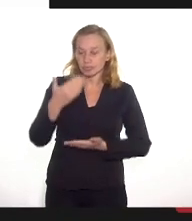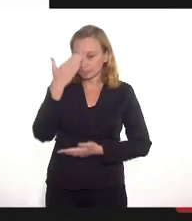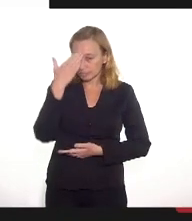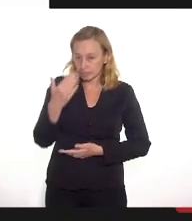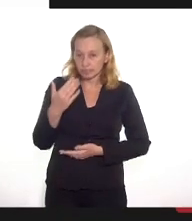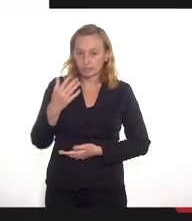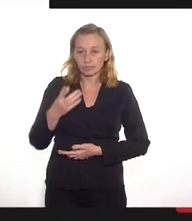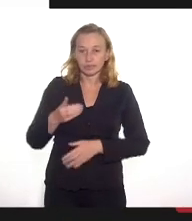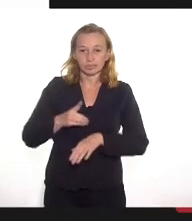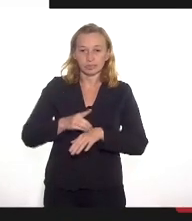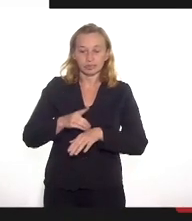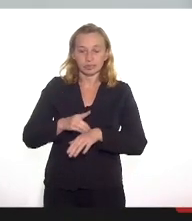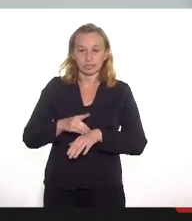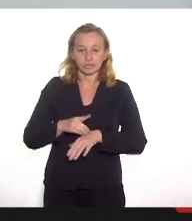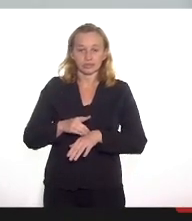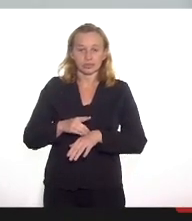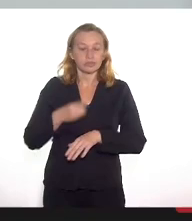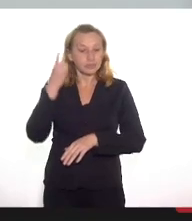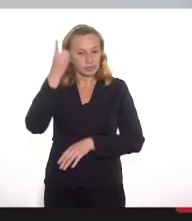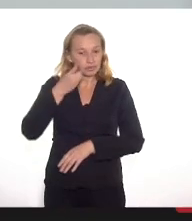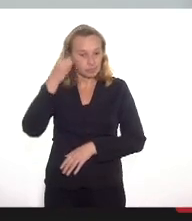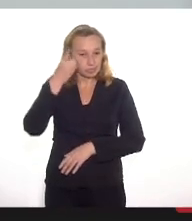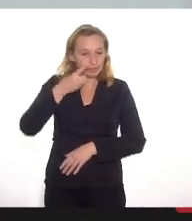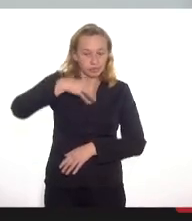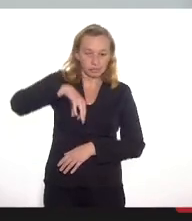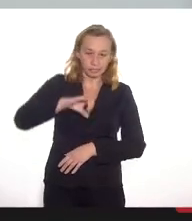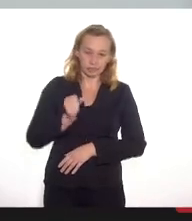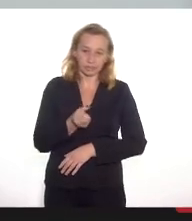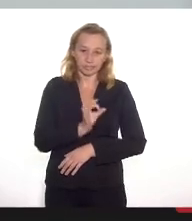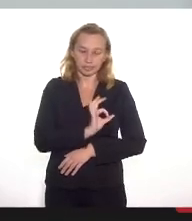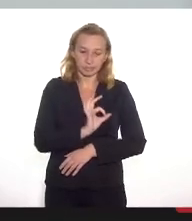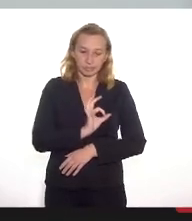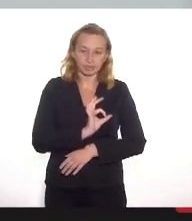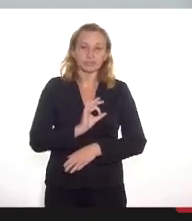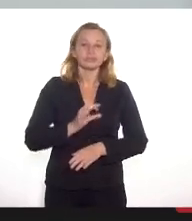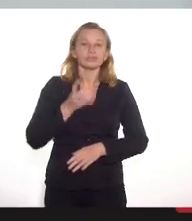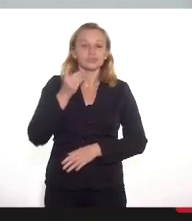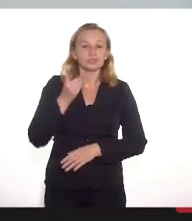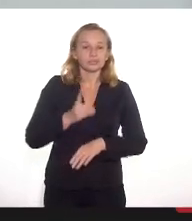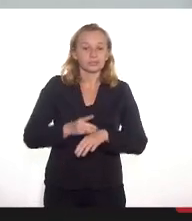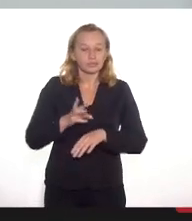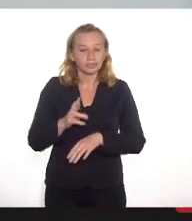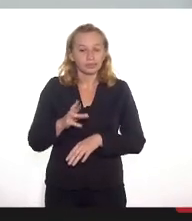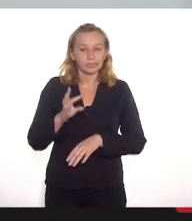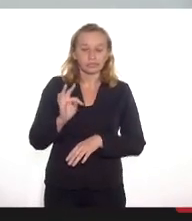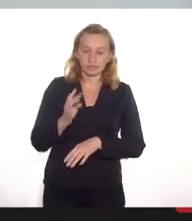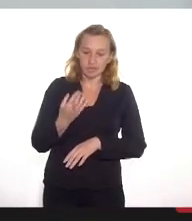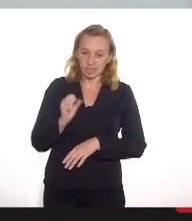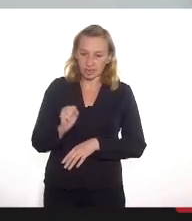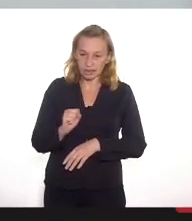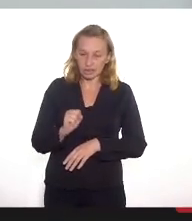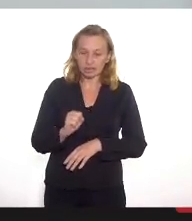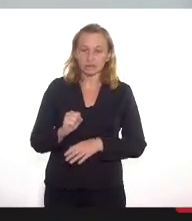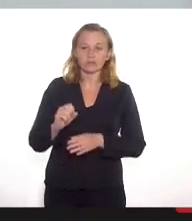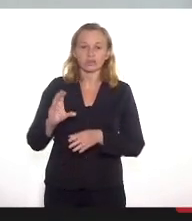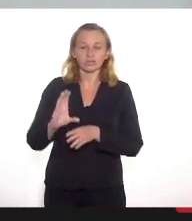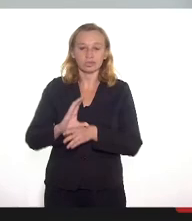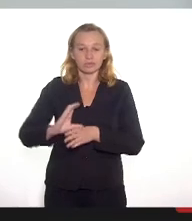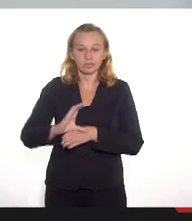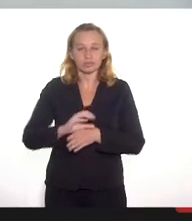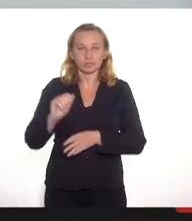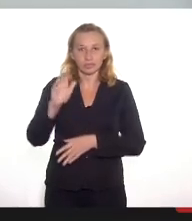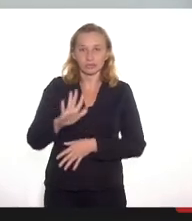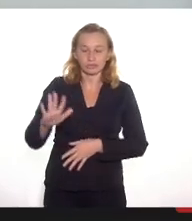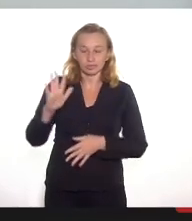Martha Rocha cumprimentam demais deputados aqui presentes a doutora Taísa ao companheiro do Conselho Nacional de saúde